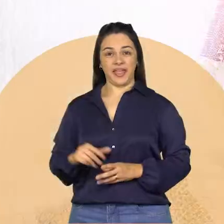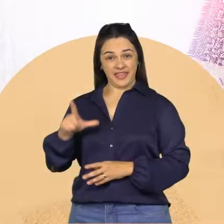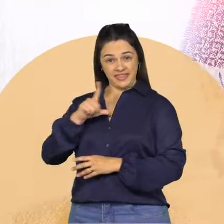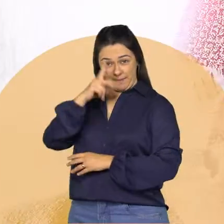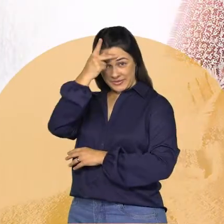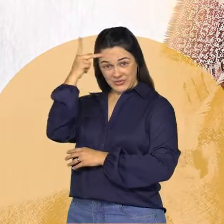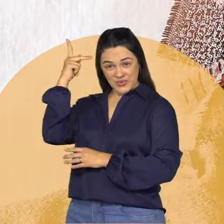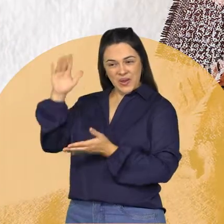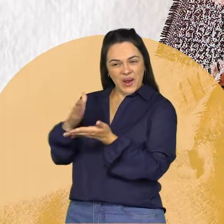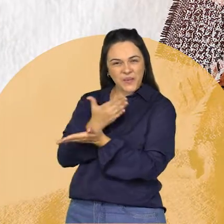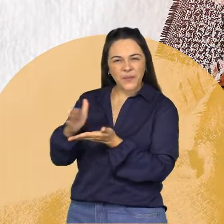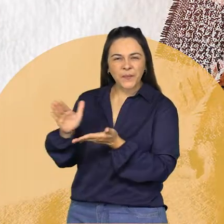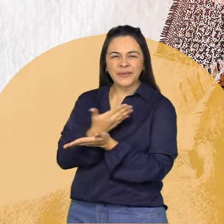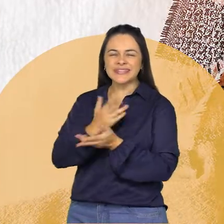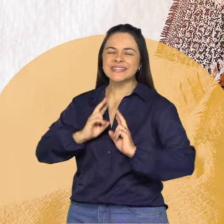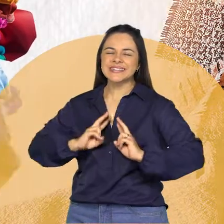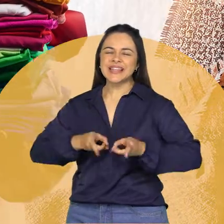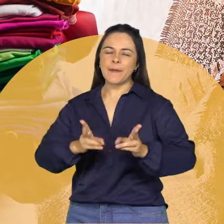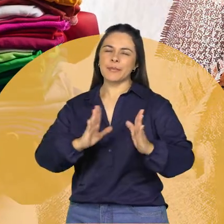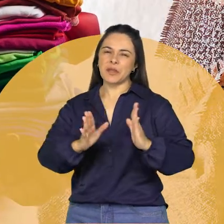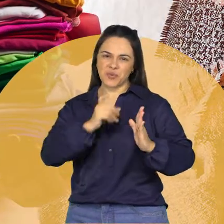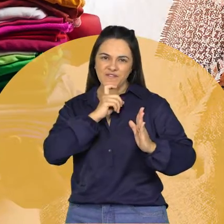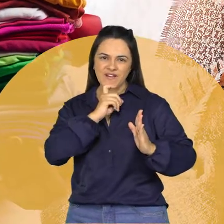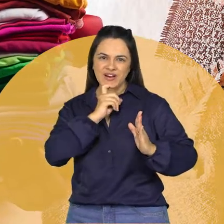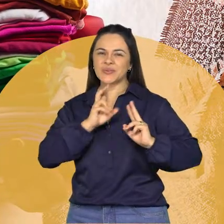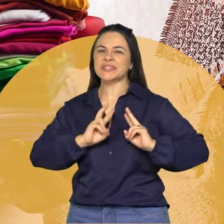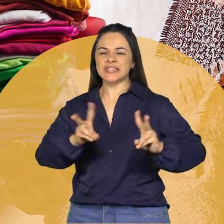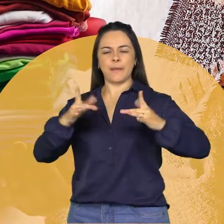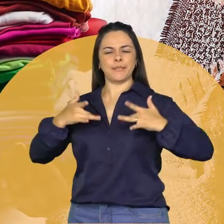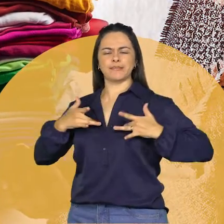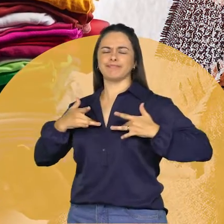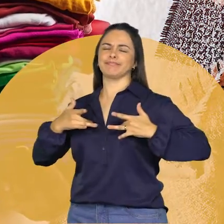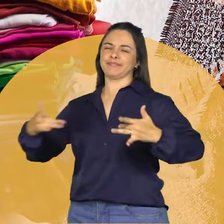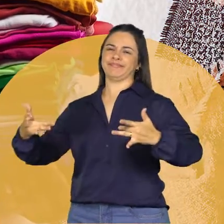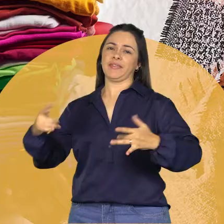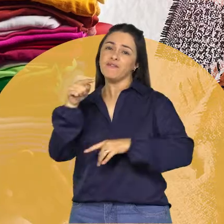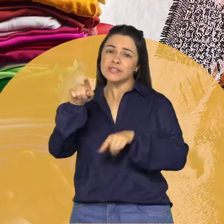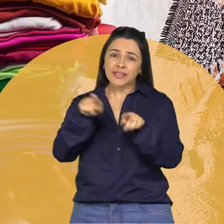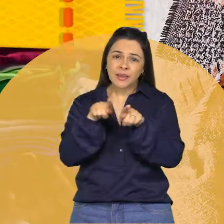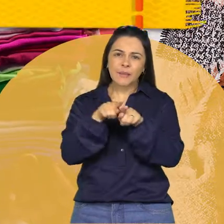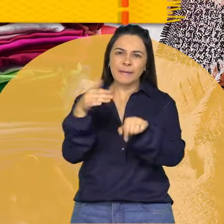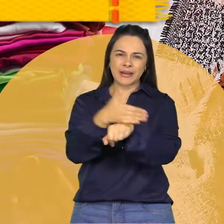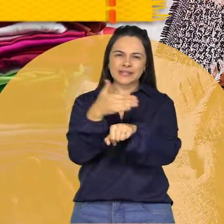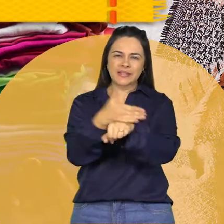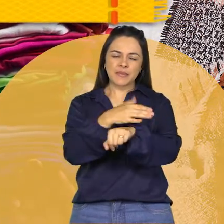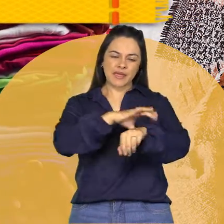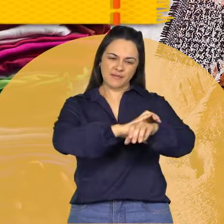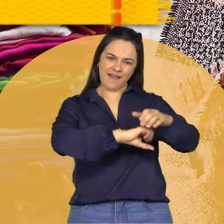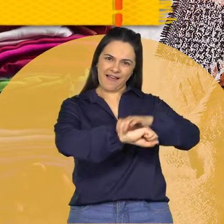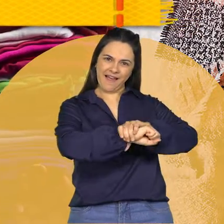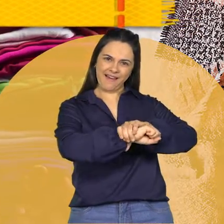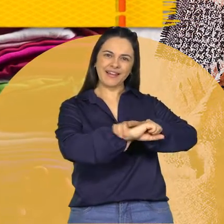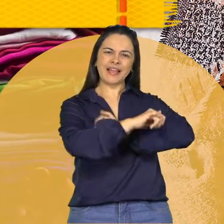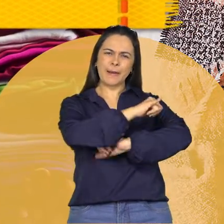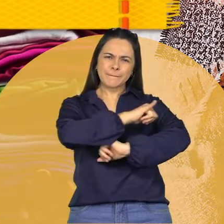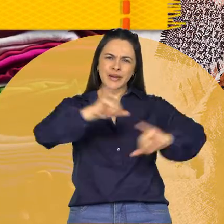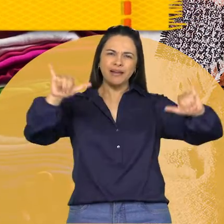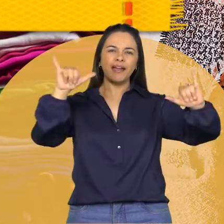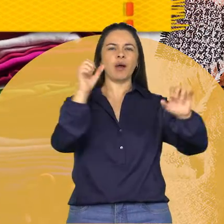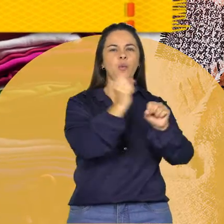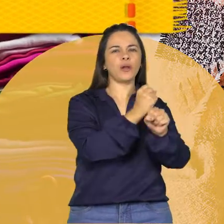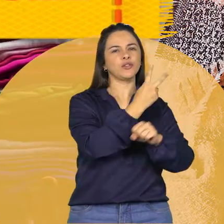Tem gente que não passa o inverno sem a sua solidariedade. Participe da campanha do Agasalho